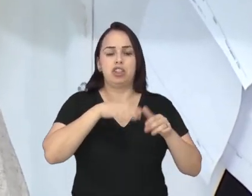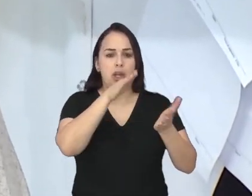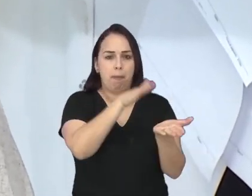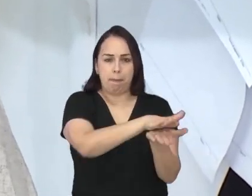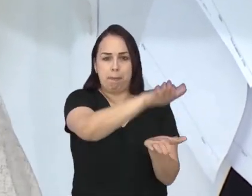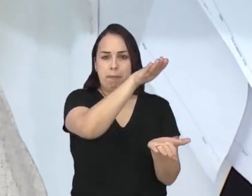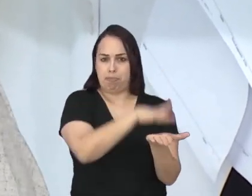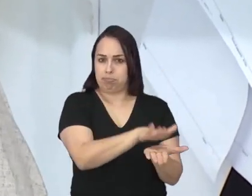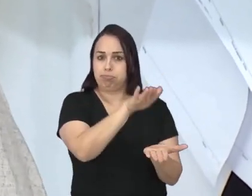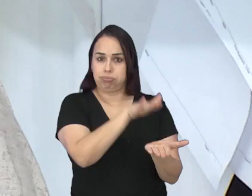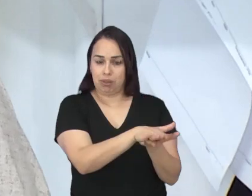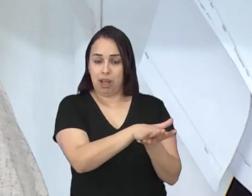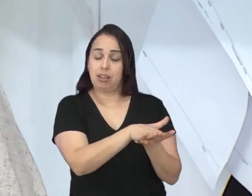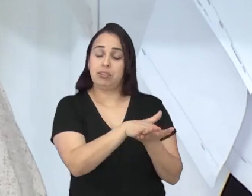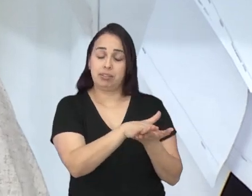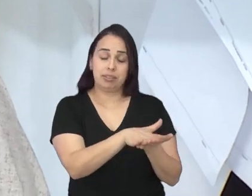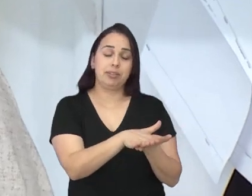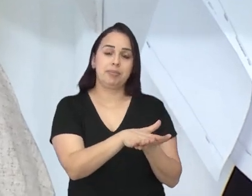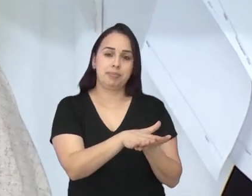aconteceu junto,